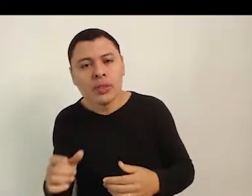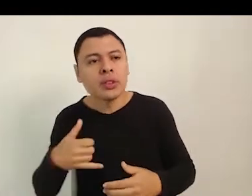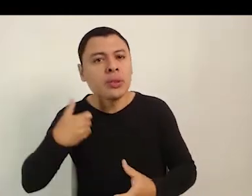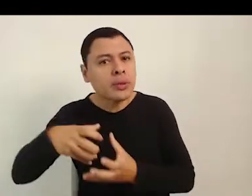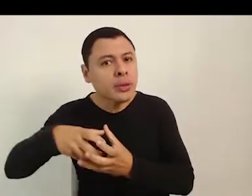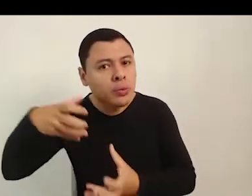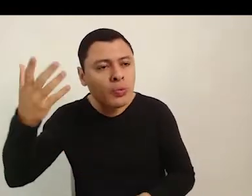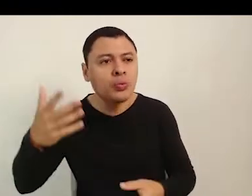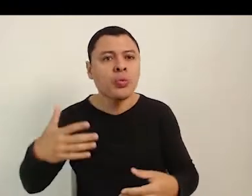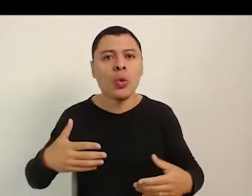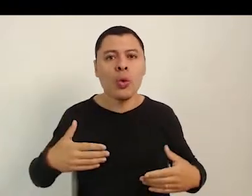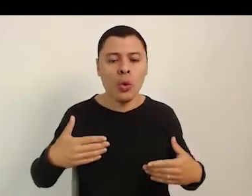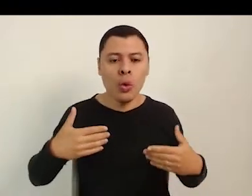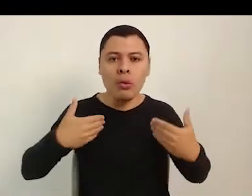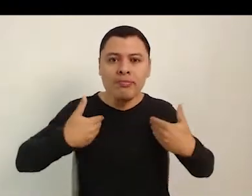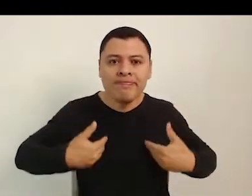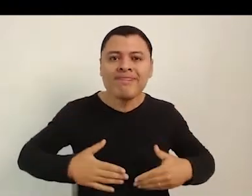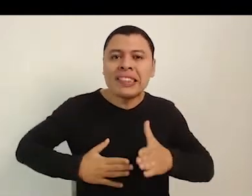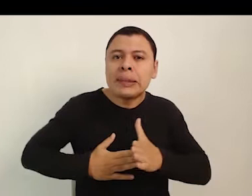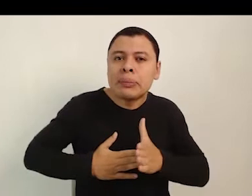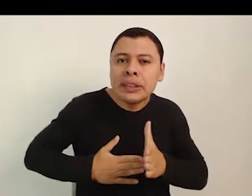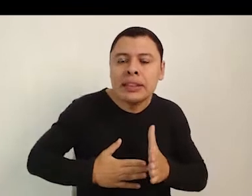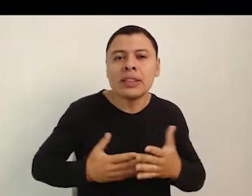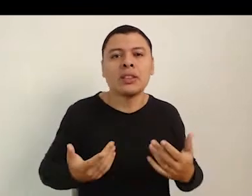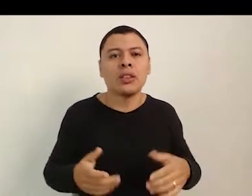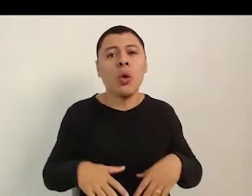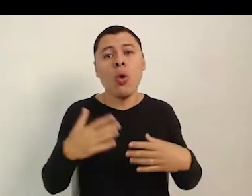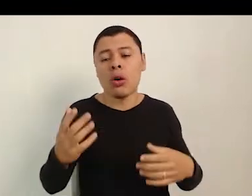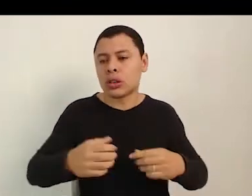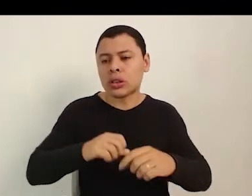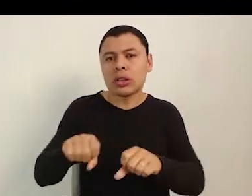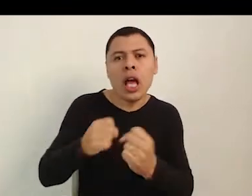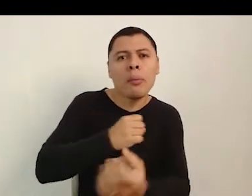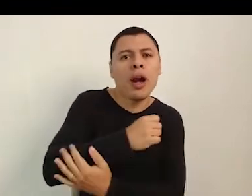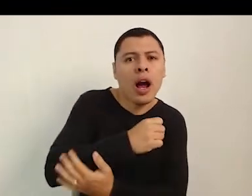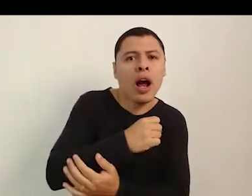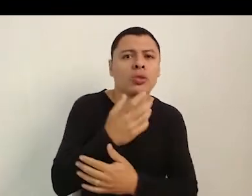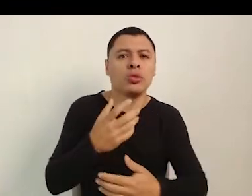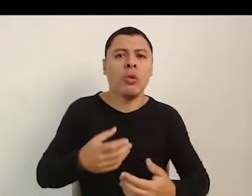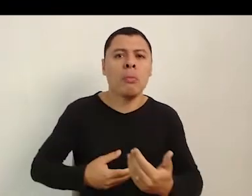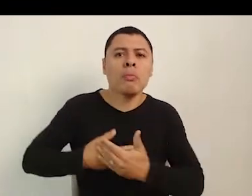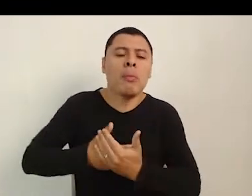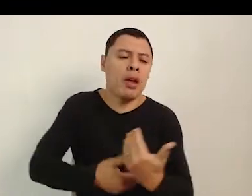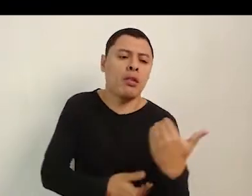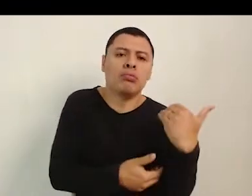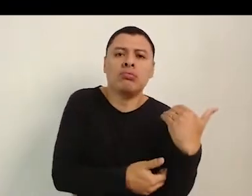mobilidade reduzida, se ela pode ter uma limitação temporária, se ela pode ter uma deficiência